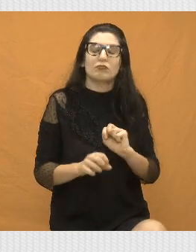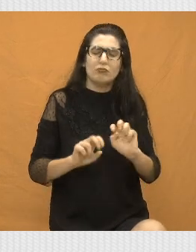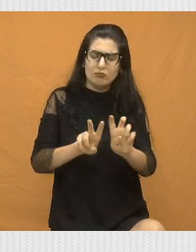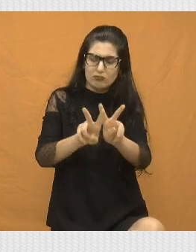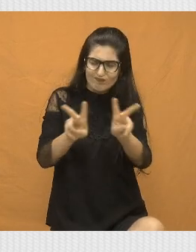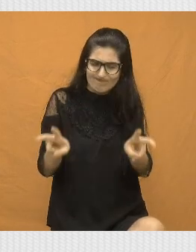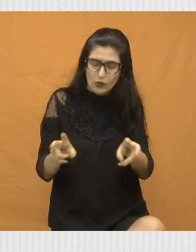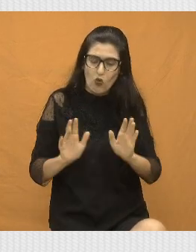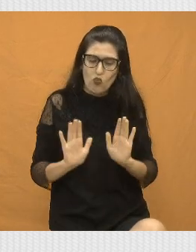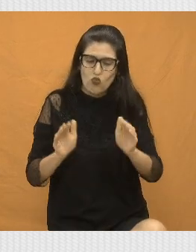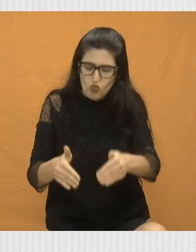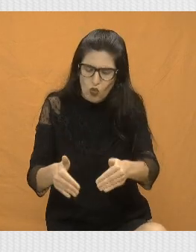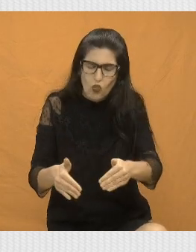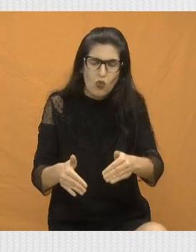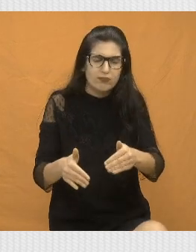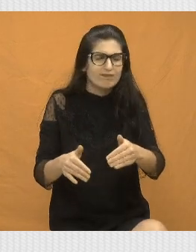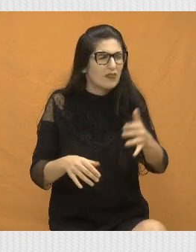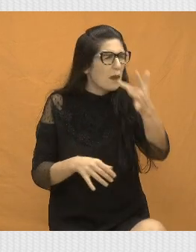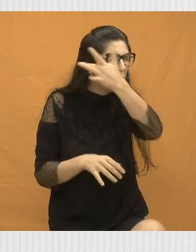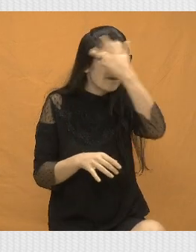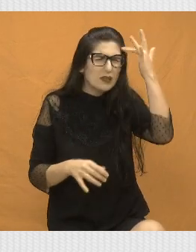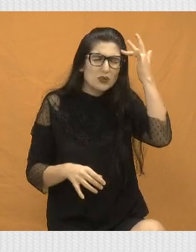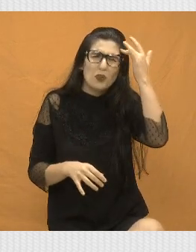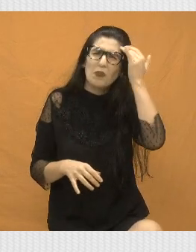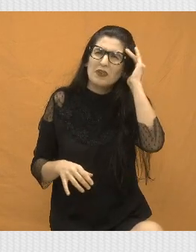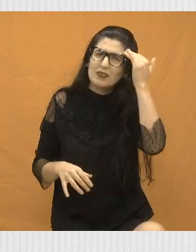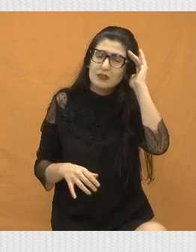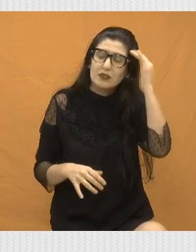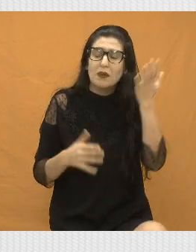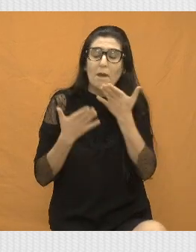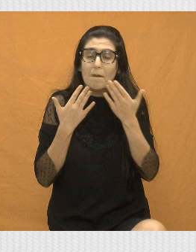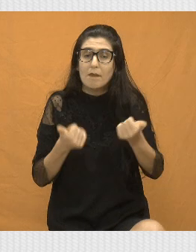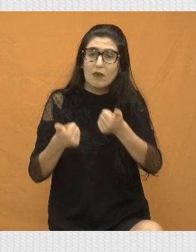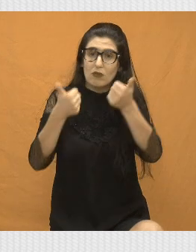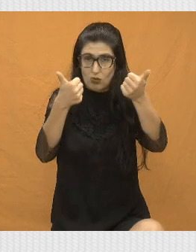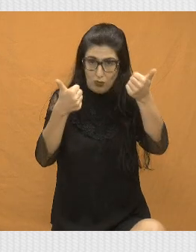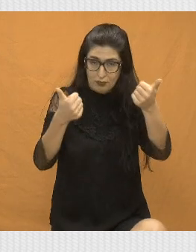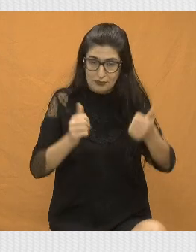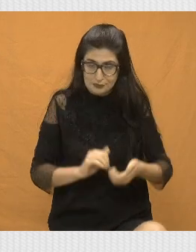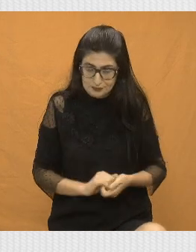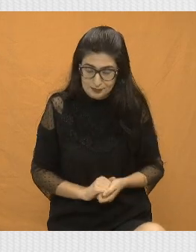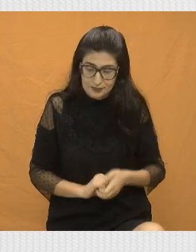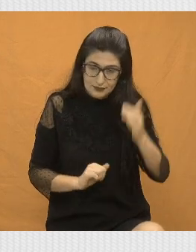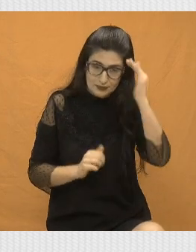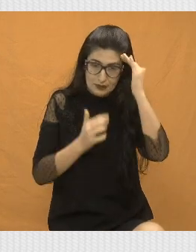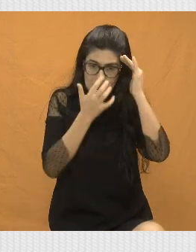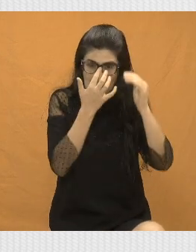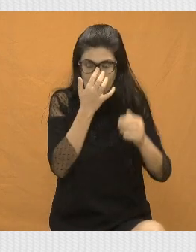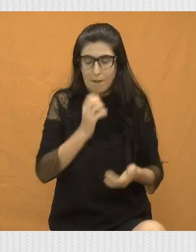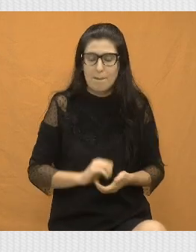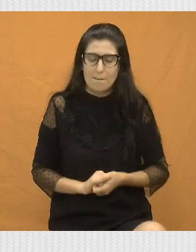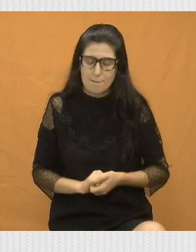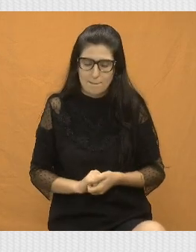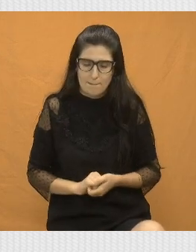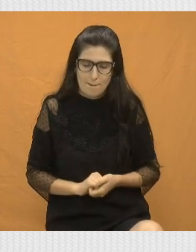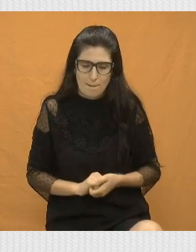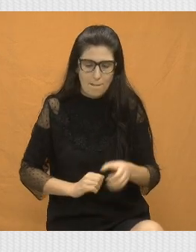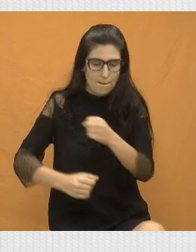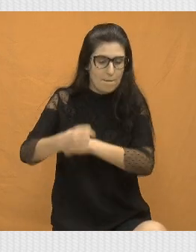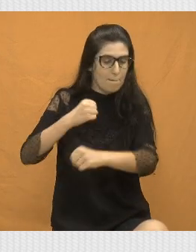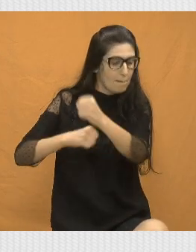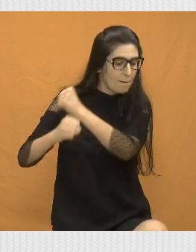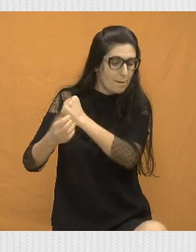também que possa ajudar as pessoas que estão nos vendo nesse momento. O pessoal também é os últimos